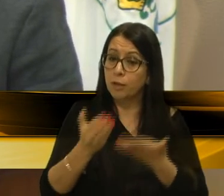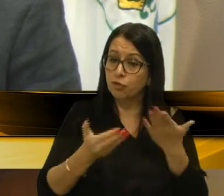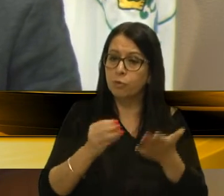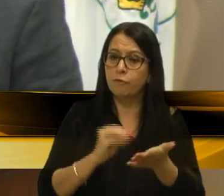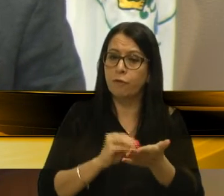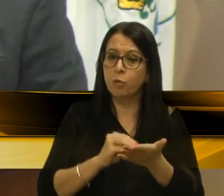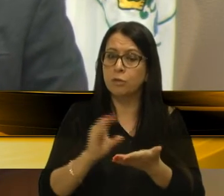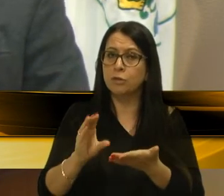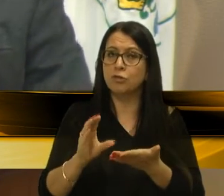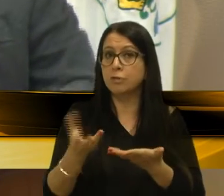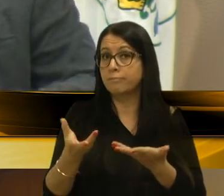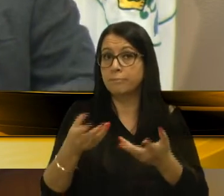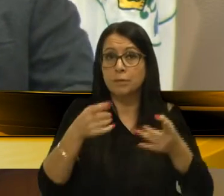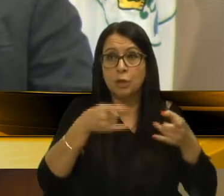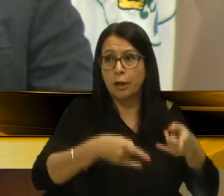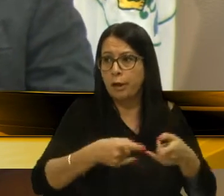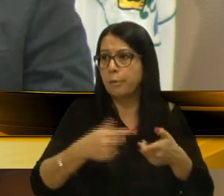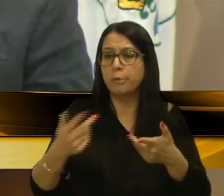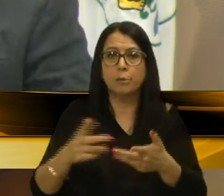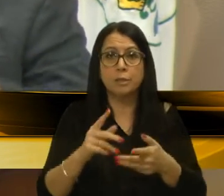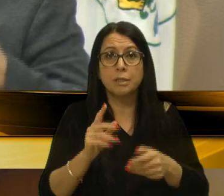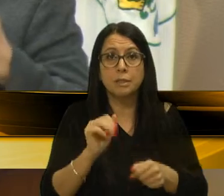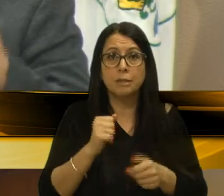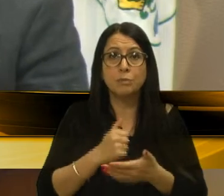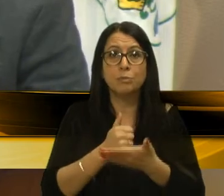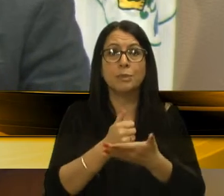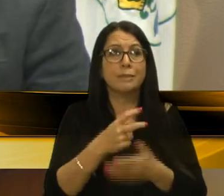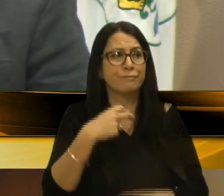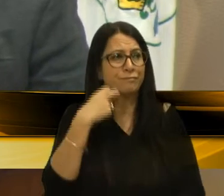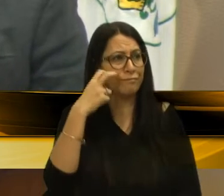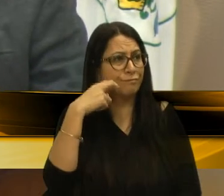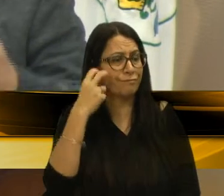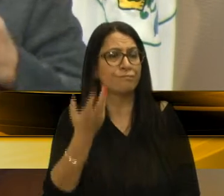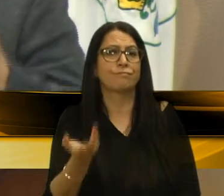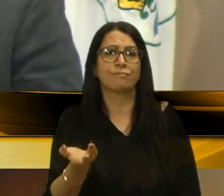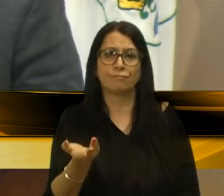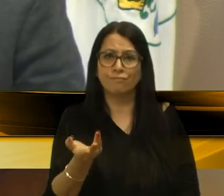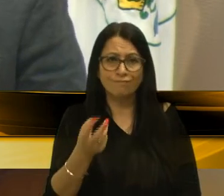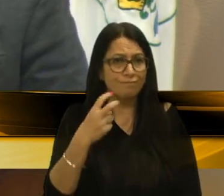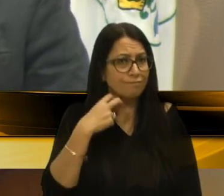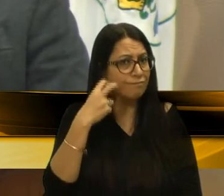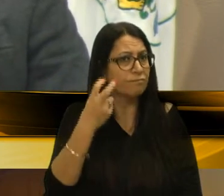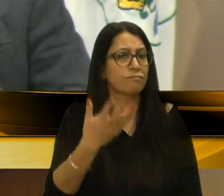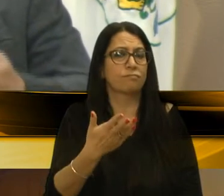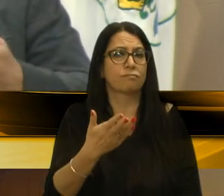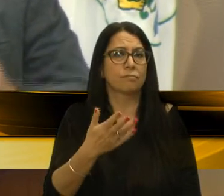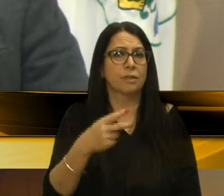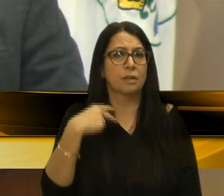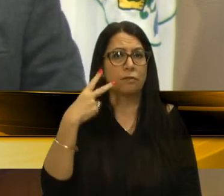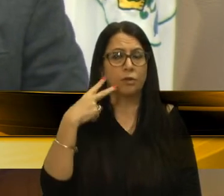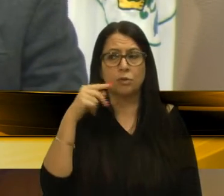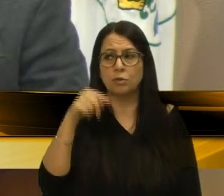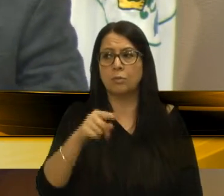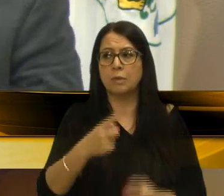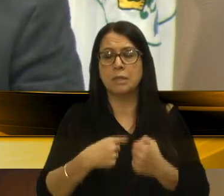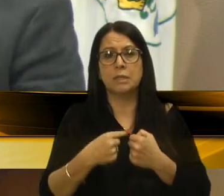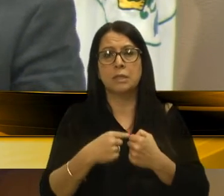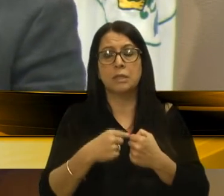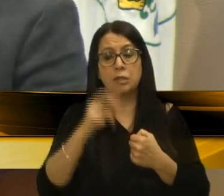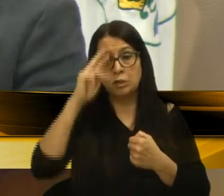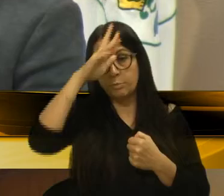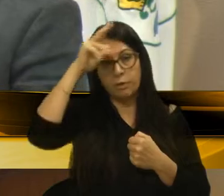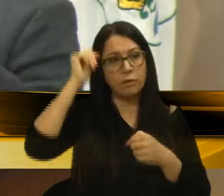recursos m me solidarizo com a vergonha uma vergonha de ser vereador de uma cidade em que o prefeito